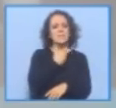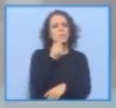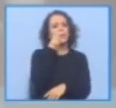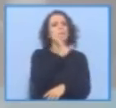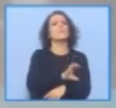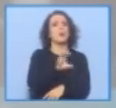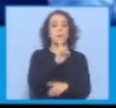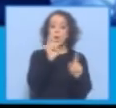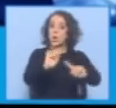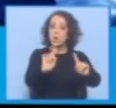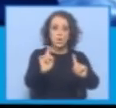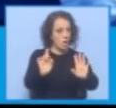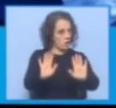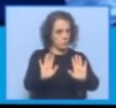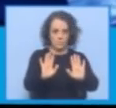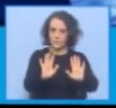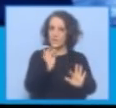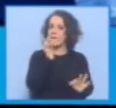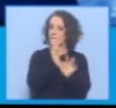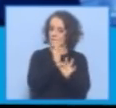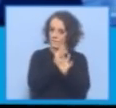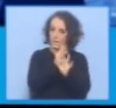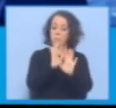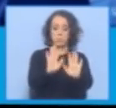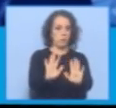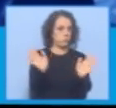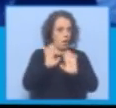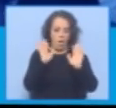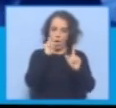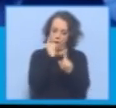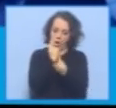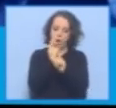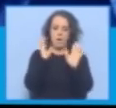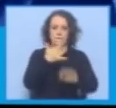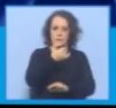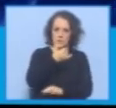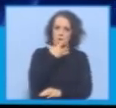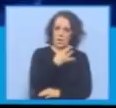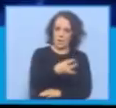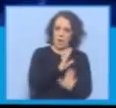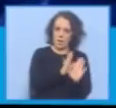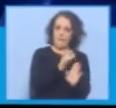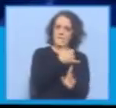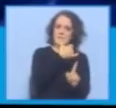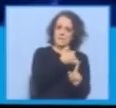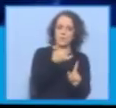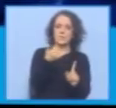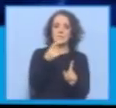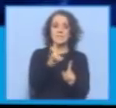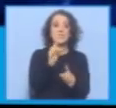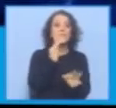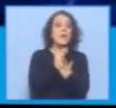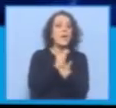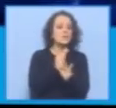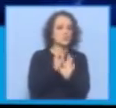dezembro? Não. Sempre se tem festejado muito. Bueno, não, e continua, porque nós temos 25 e 26 que são